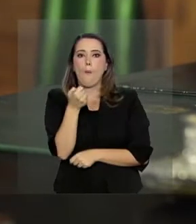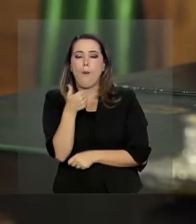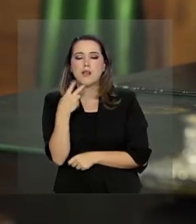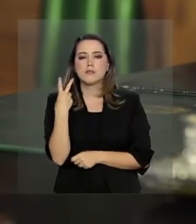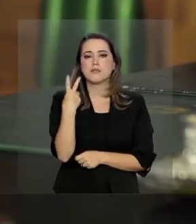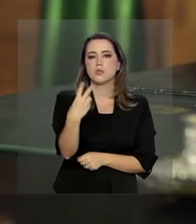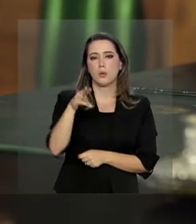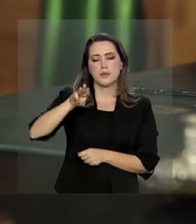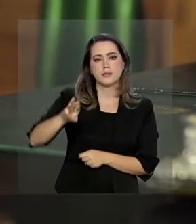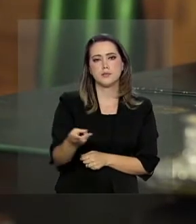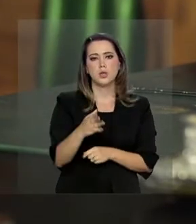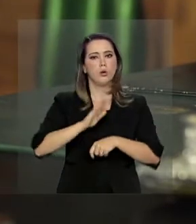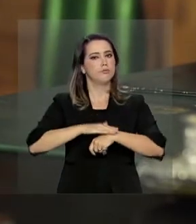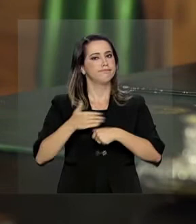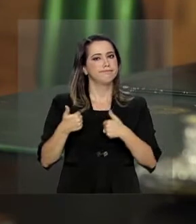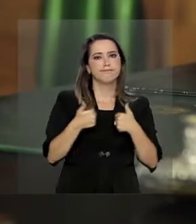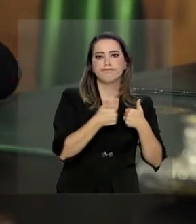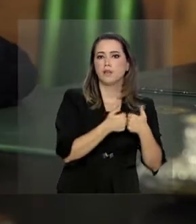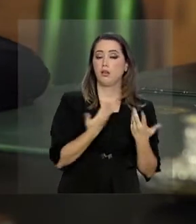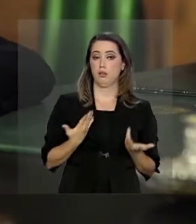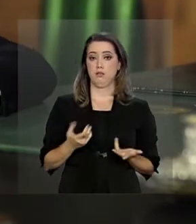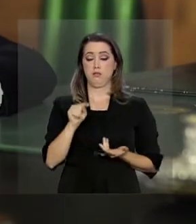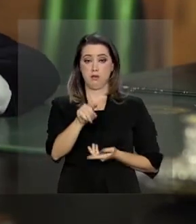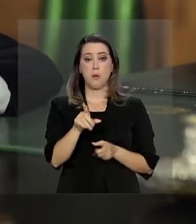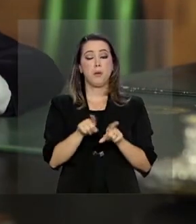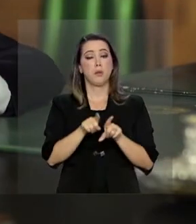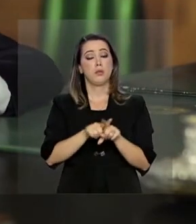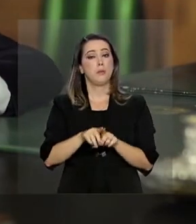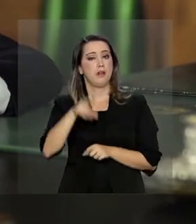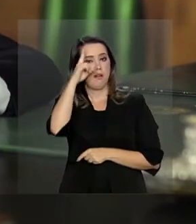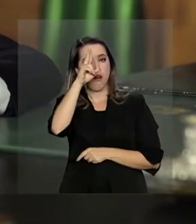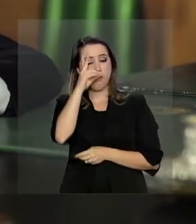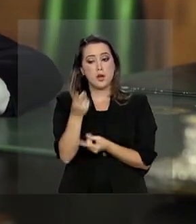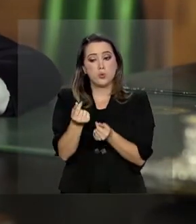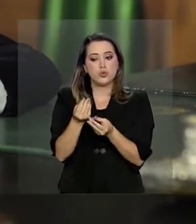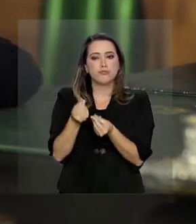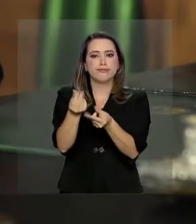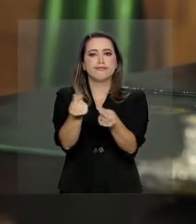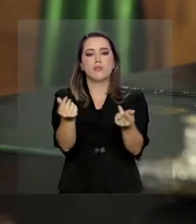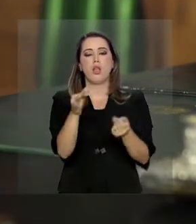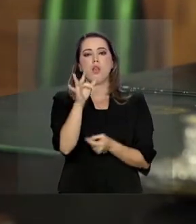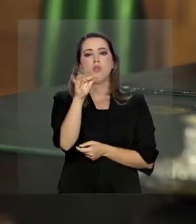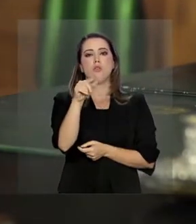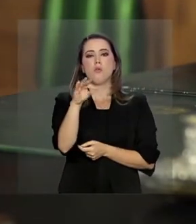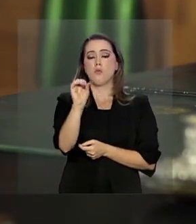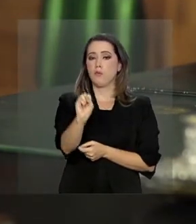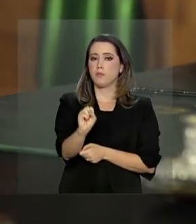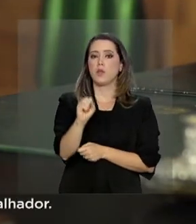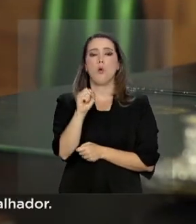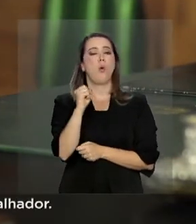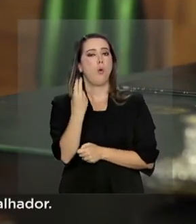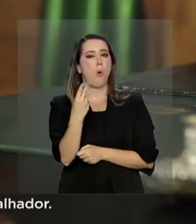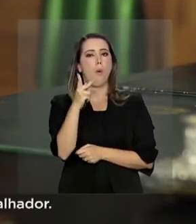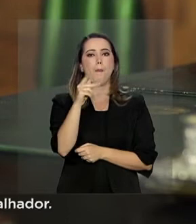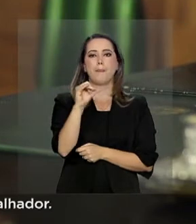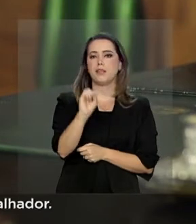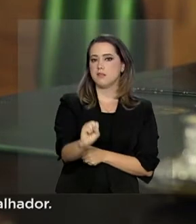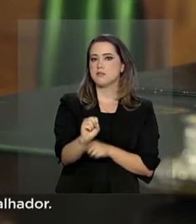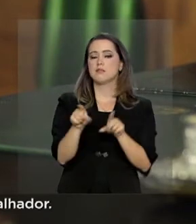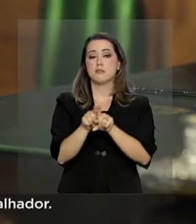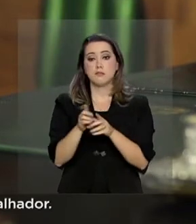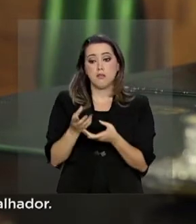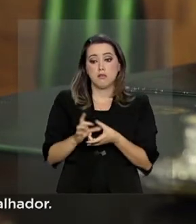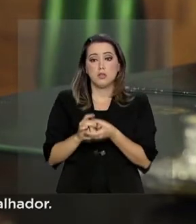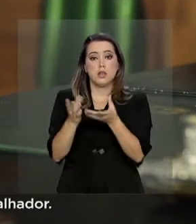nestes últimos tempos posso lembrar a devolução do pis pasep ou da liberação do fundo de garantia que colocou cerca de